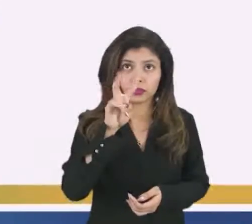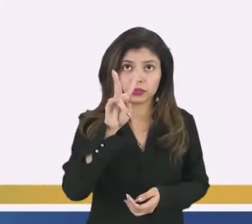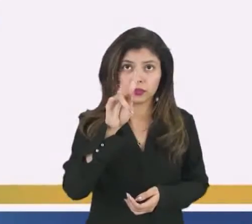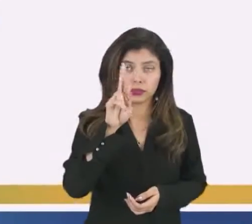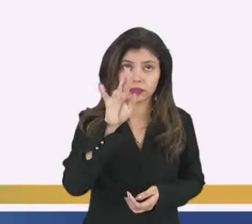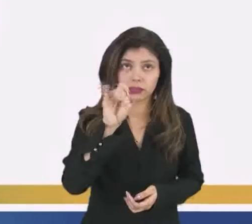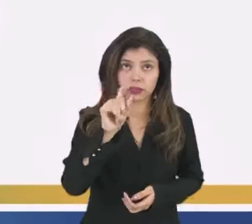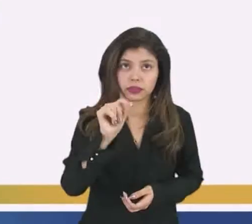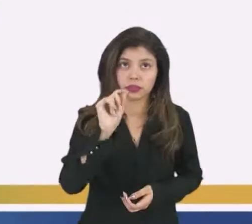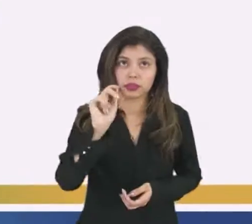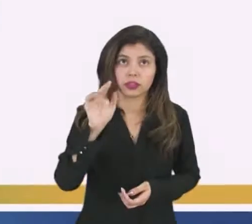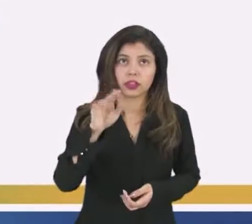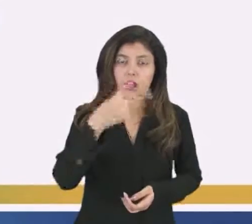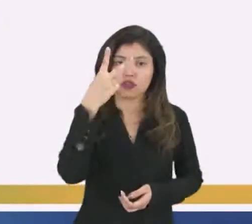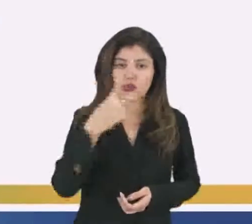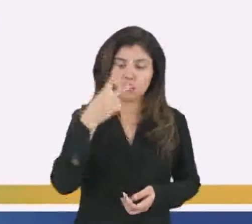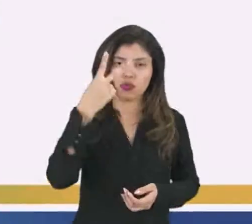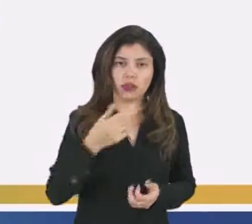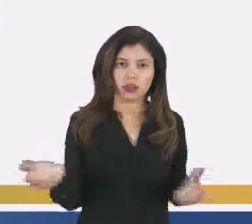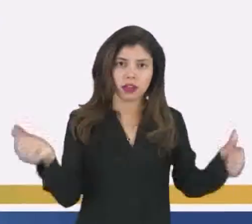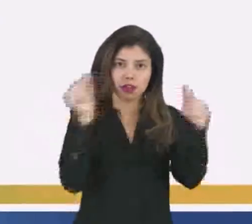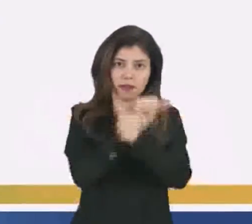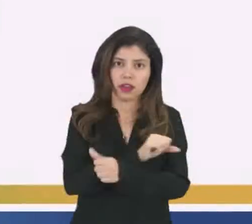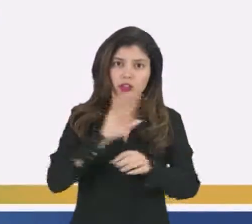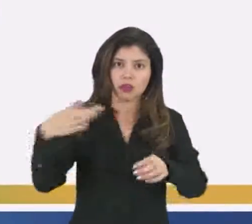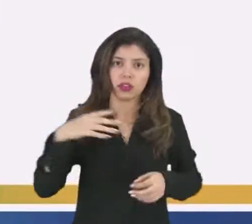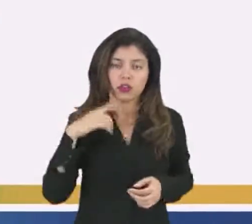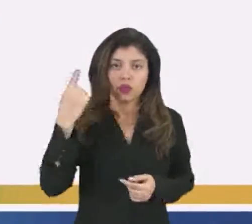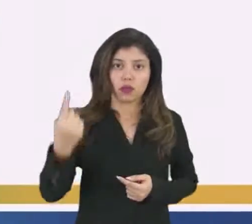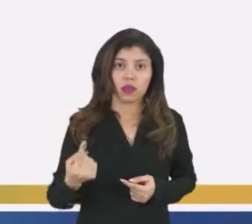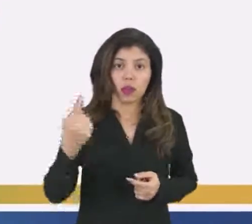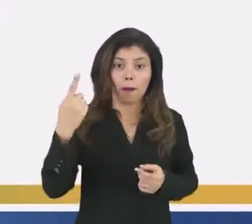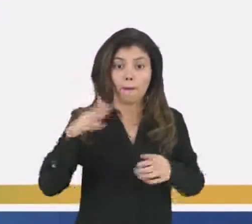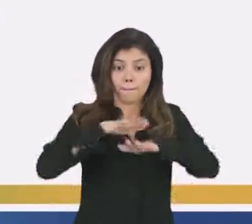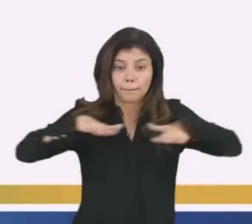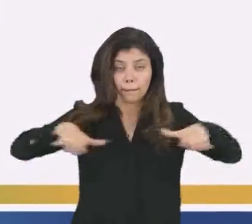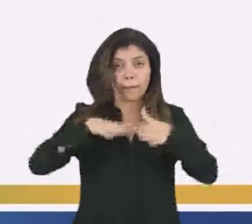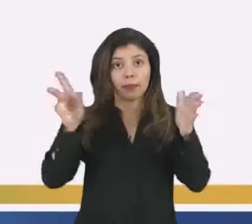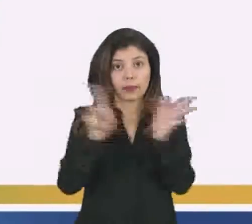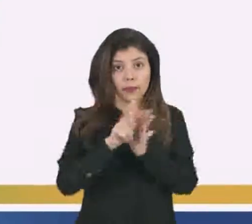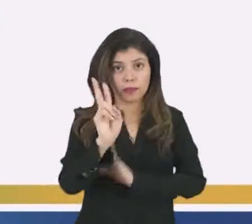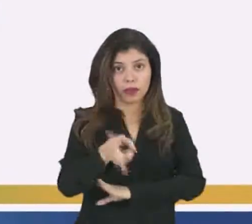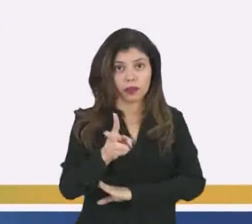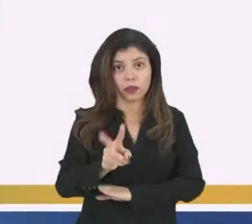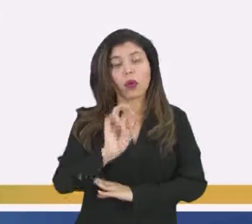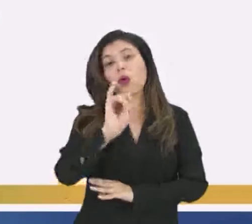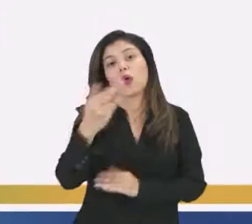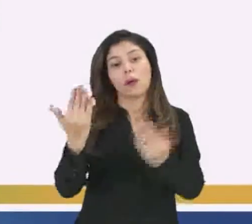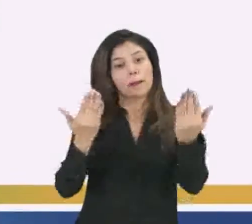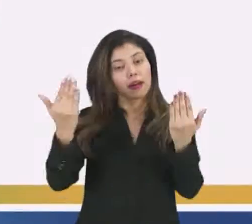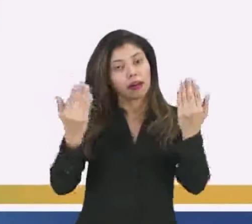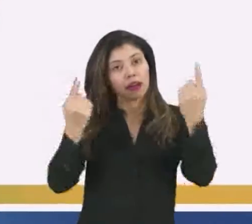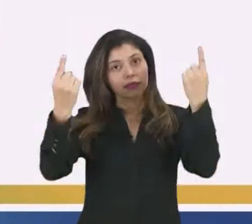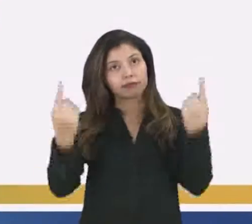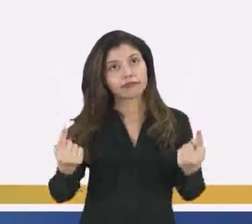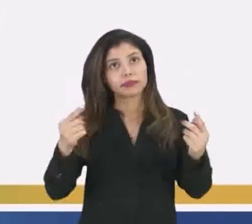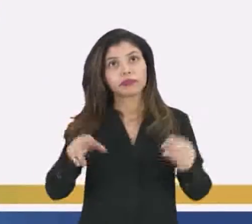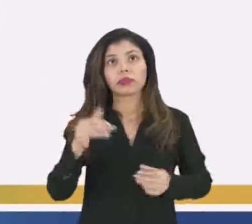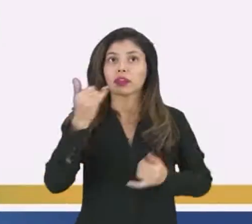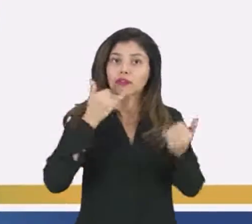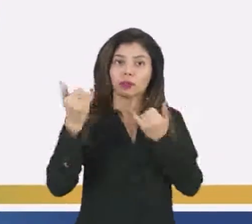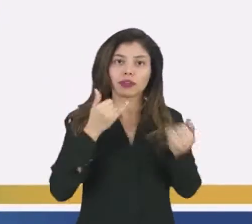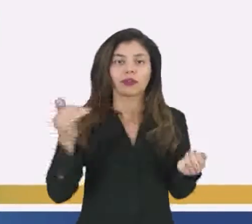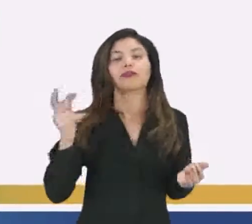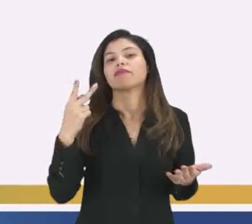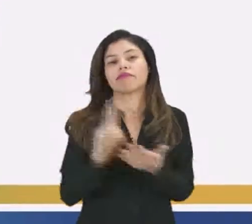tá? Dizemos que as duas retas são reversas quando não pertencem ao mesmo plano e não forem paralelas entre si. Portanto, a informação